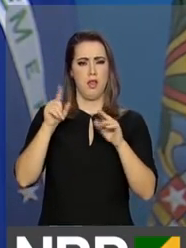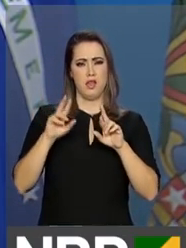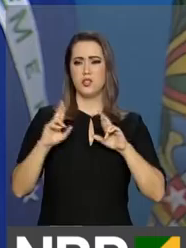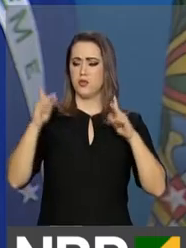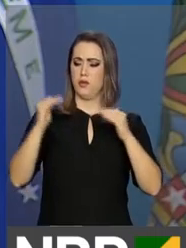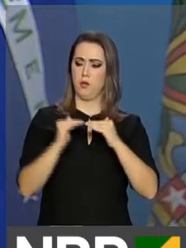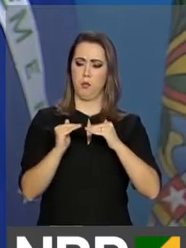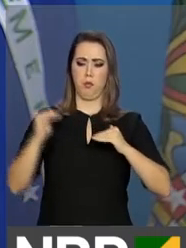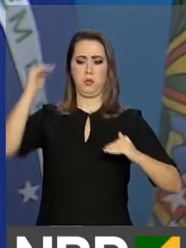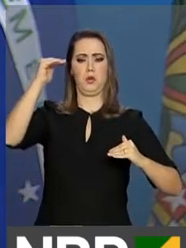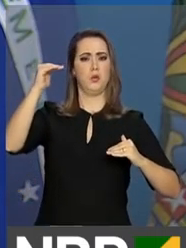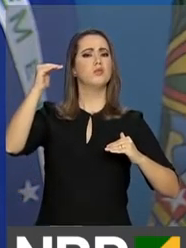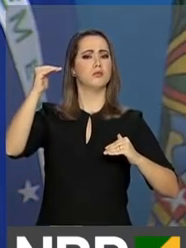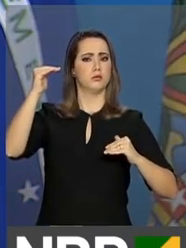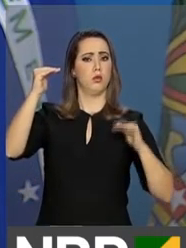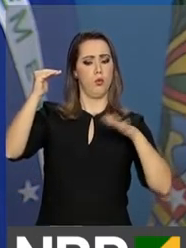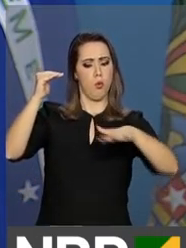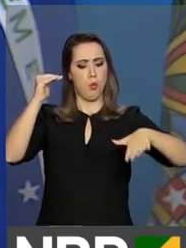assim,